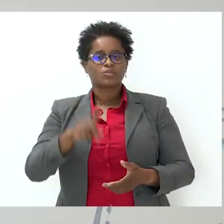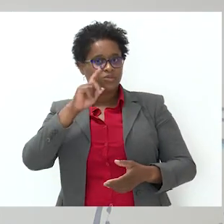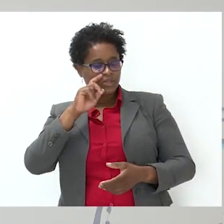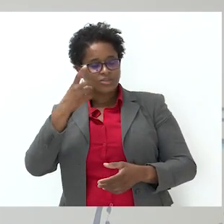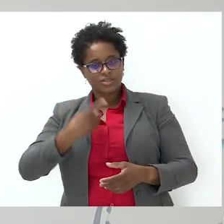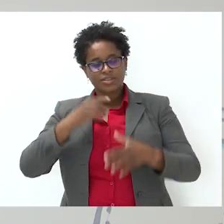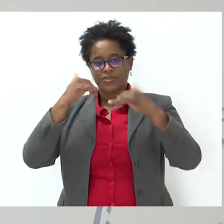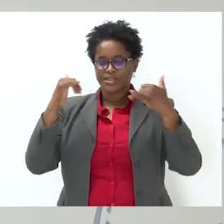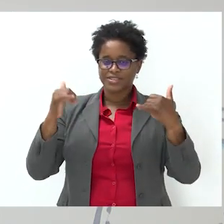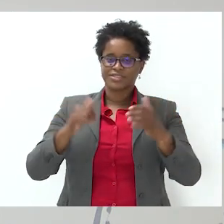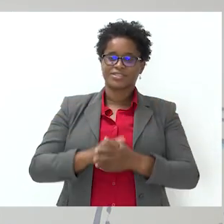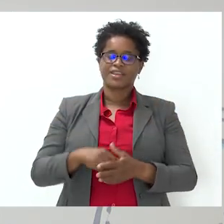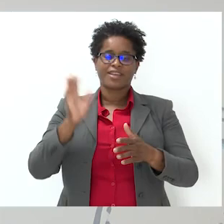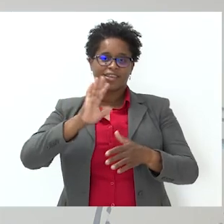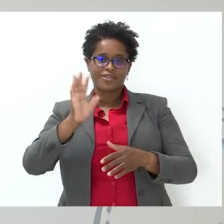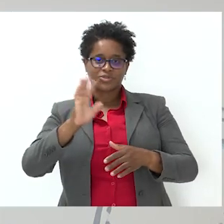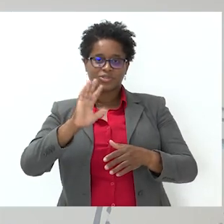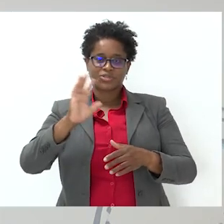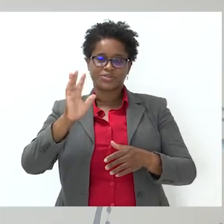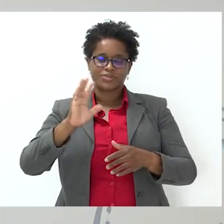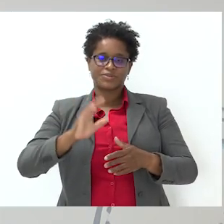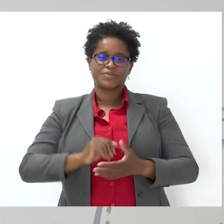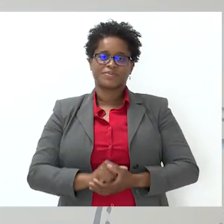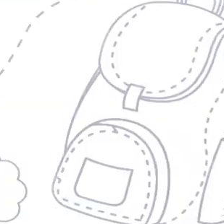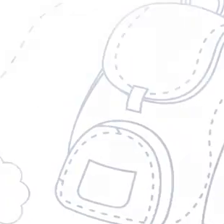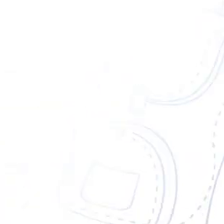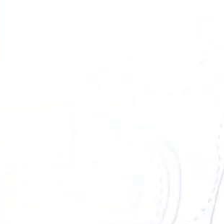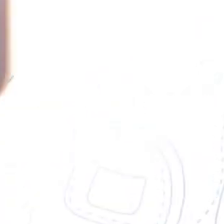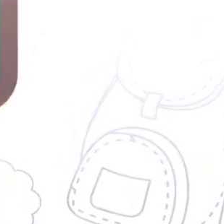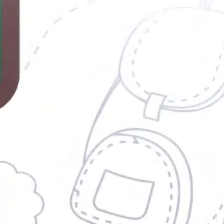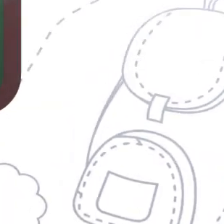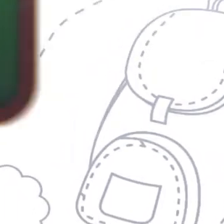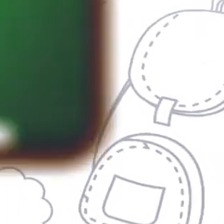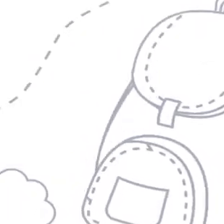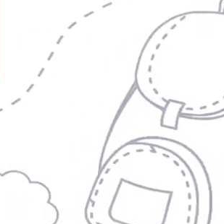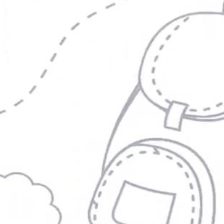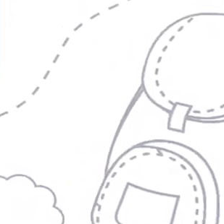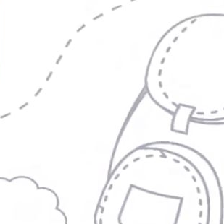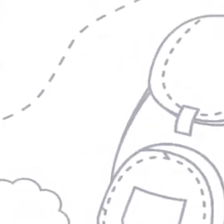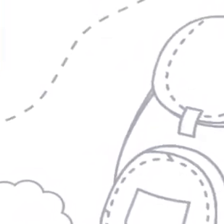Protejam-se e sejam felizes. Adeus!